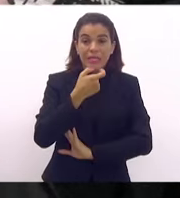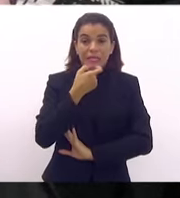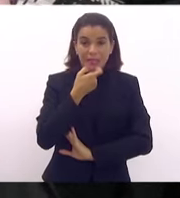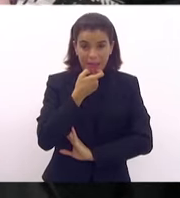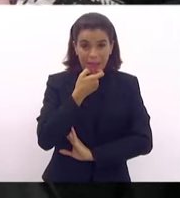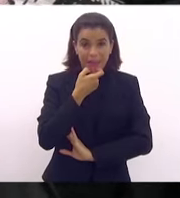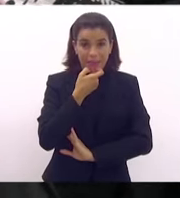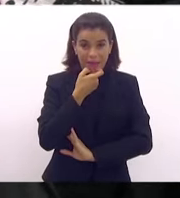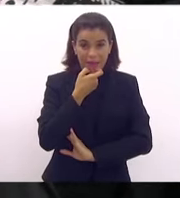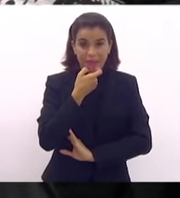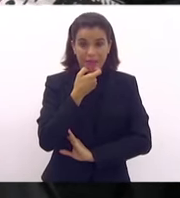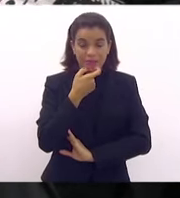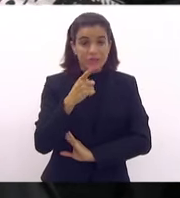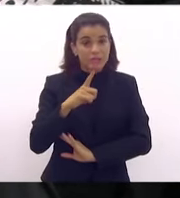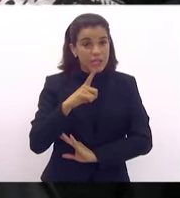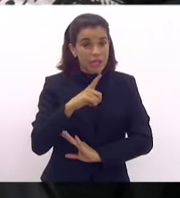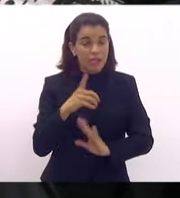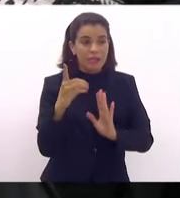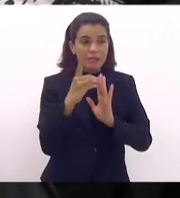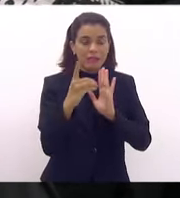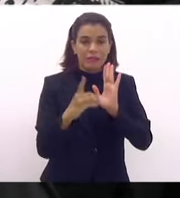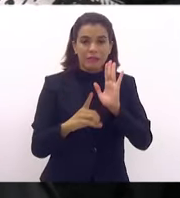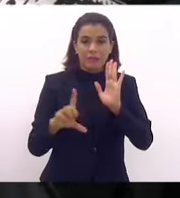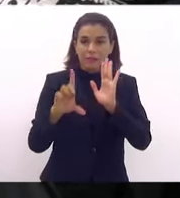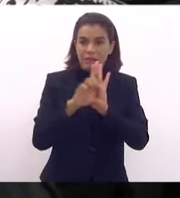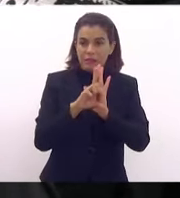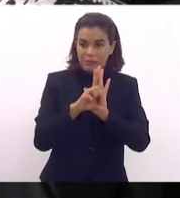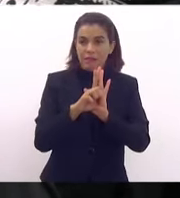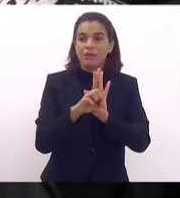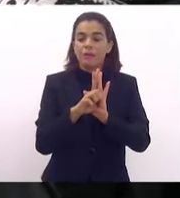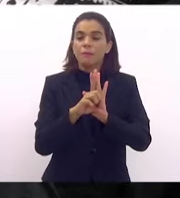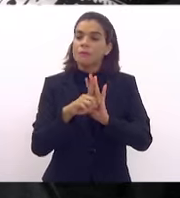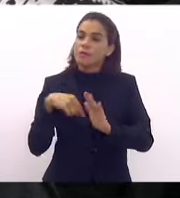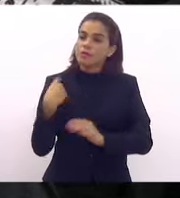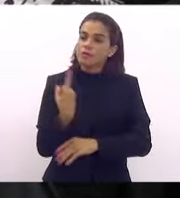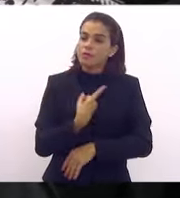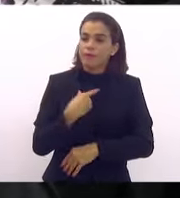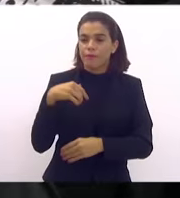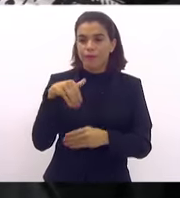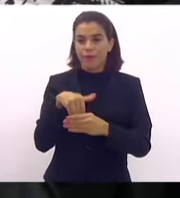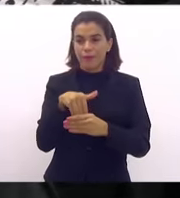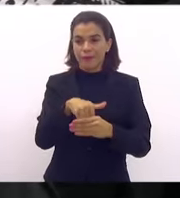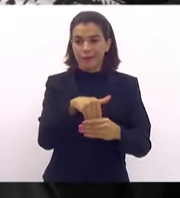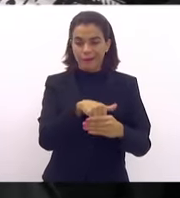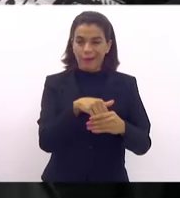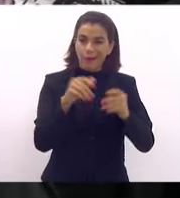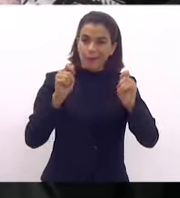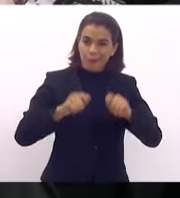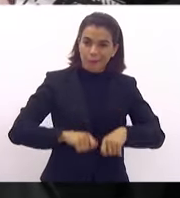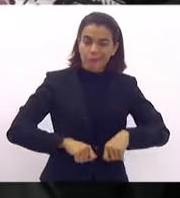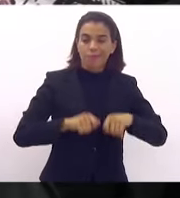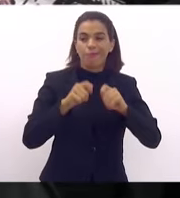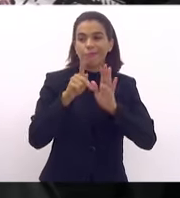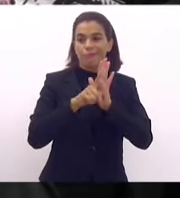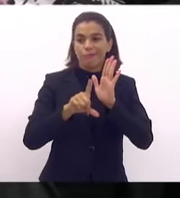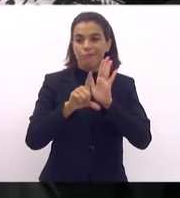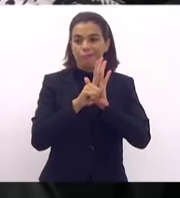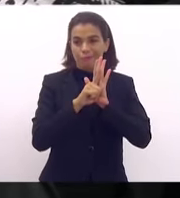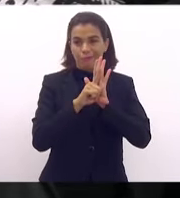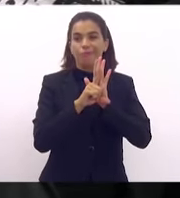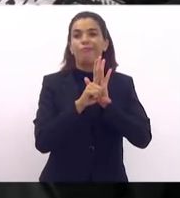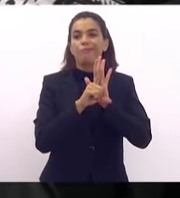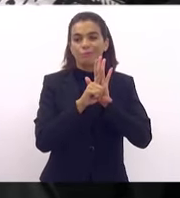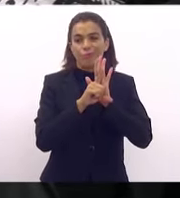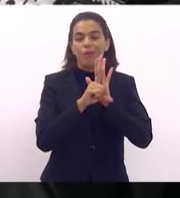algo que hoje está sustentado em decreto. Eu queria me somar a esse apelo para que a gente votasse, não obstante a possibilidade do projeto, ao longo da sua